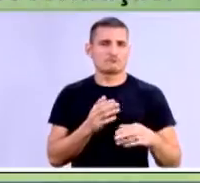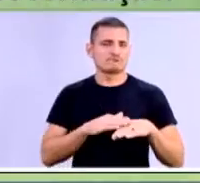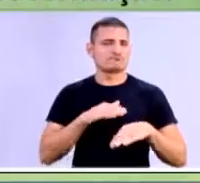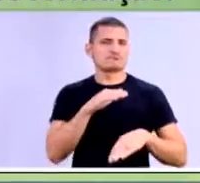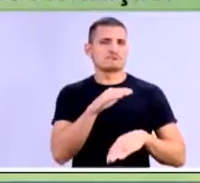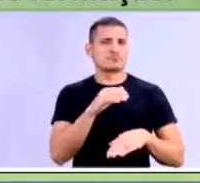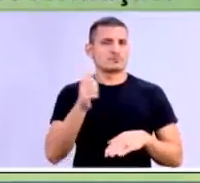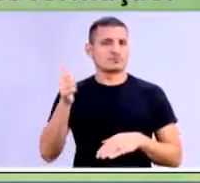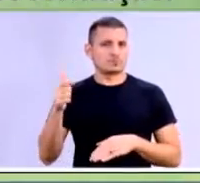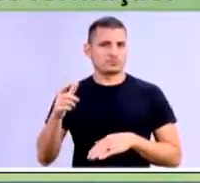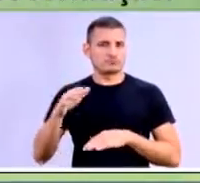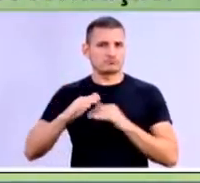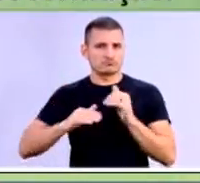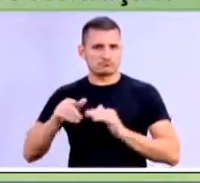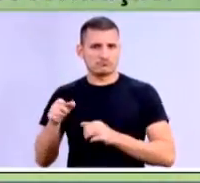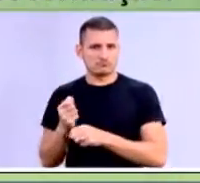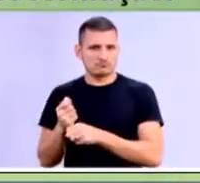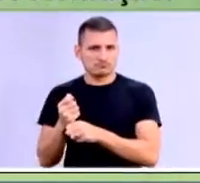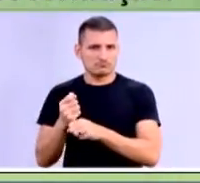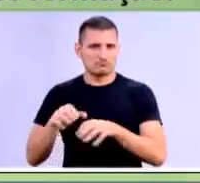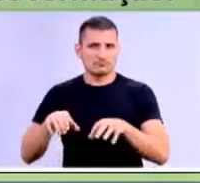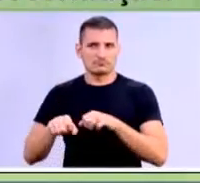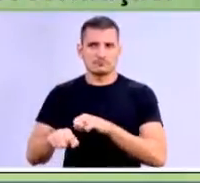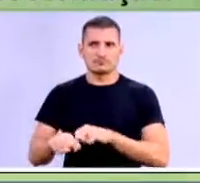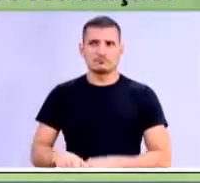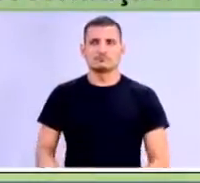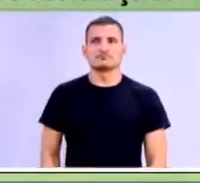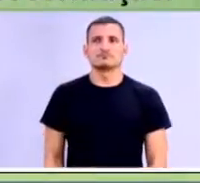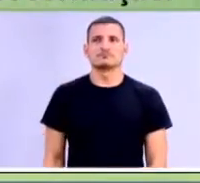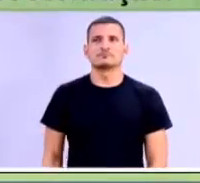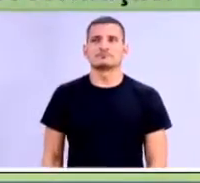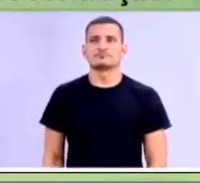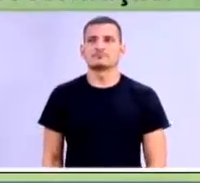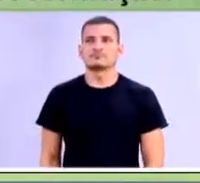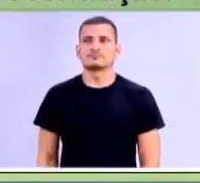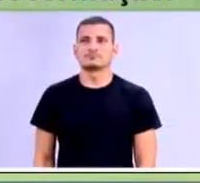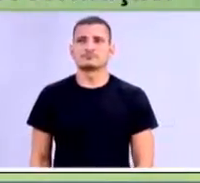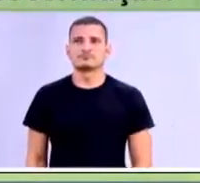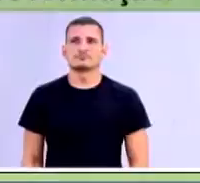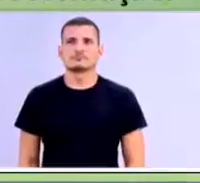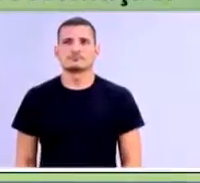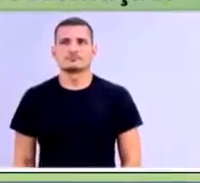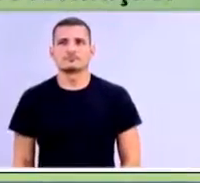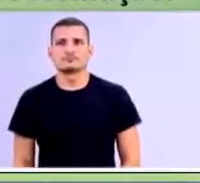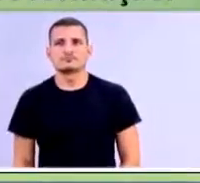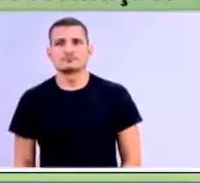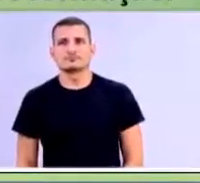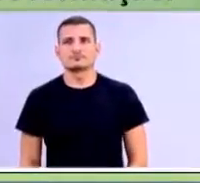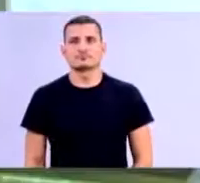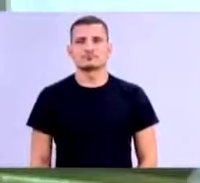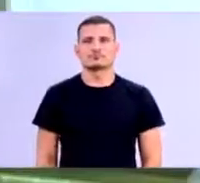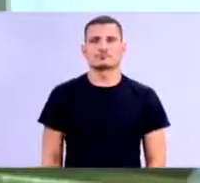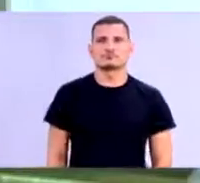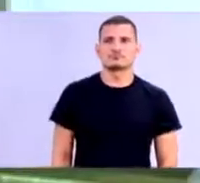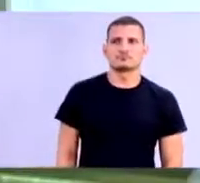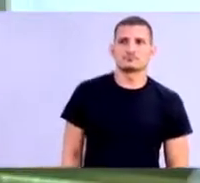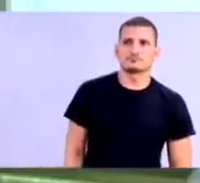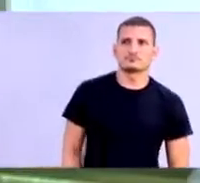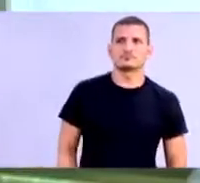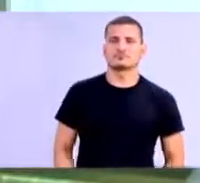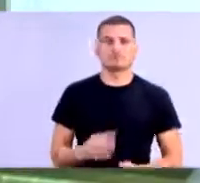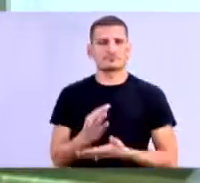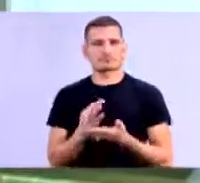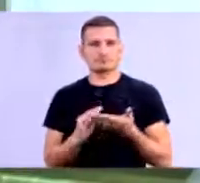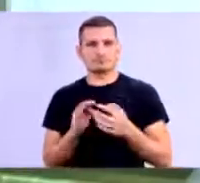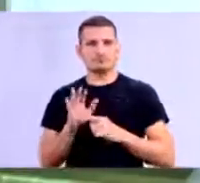profissional com vários anos de formação. Veja, olha que texto bacana, que vai apresentar os